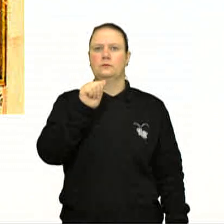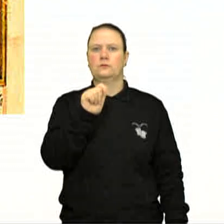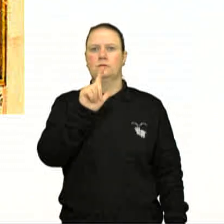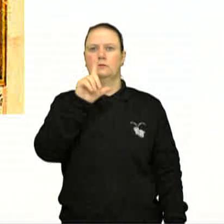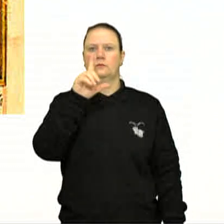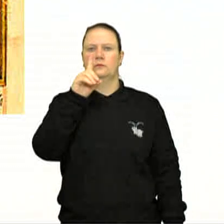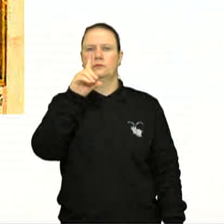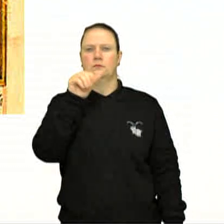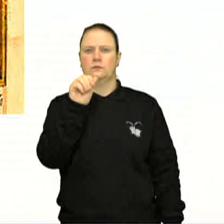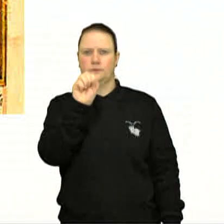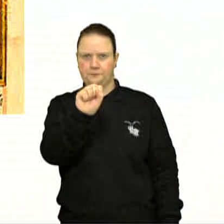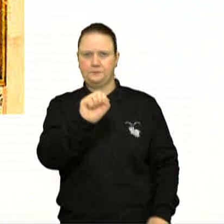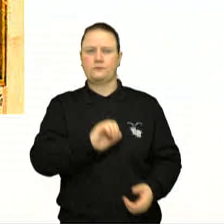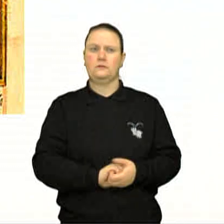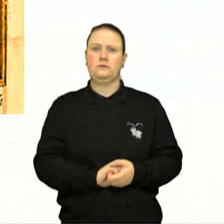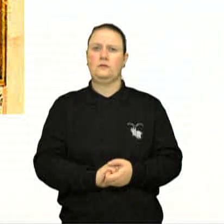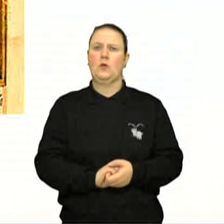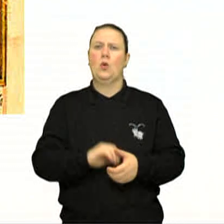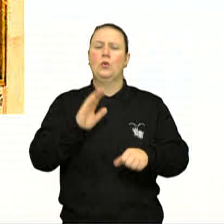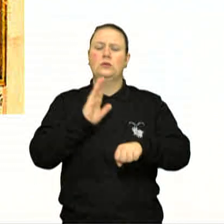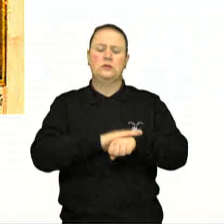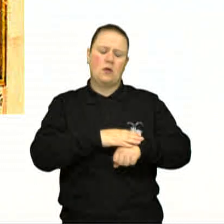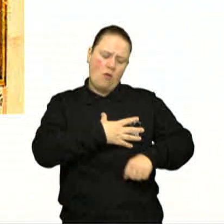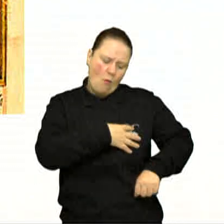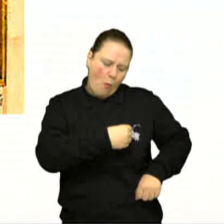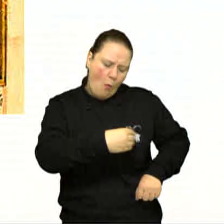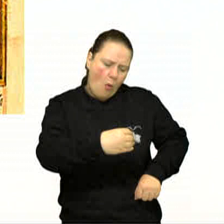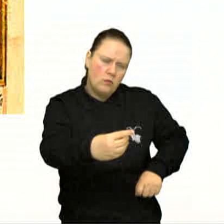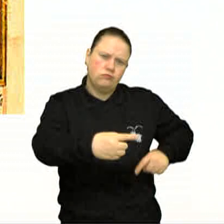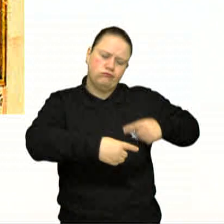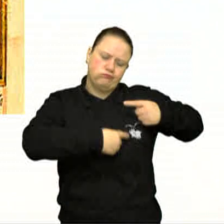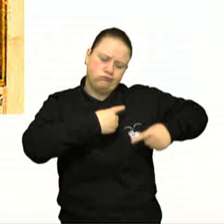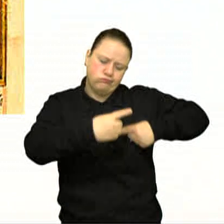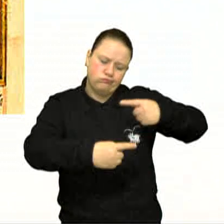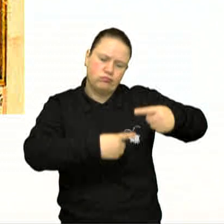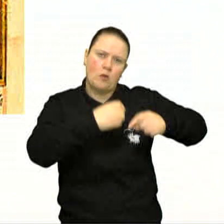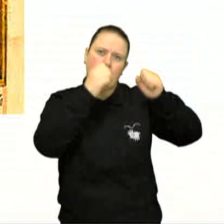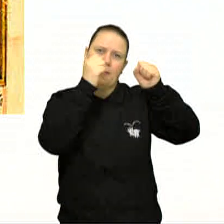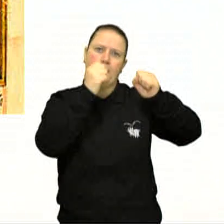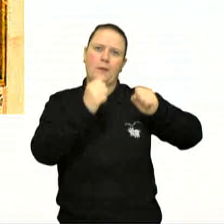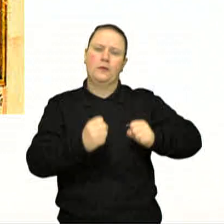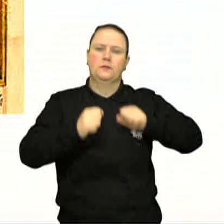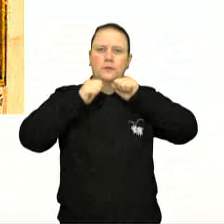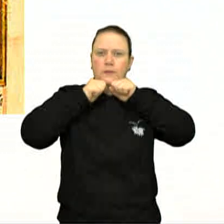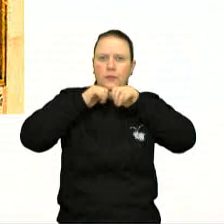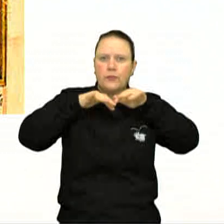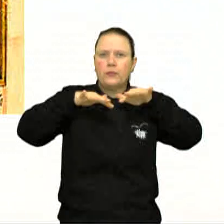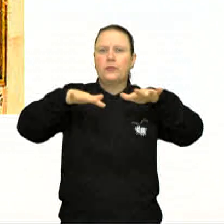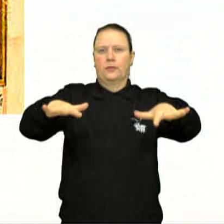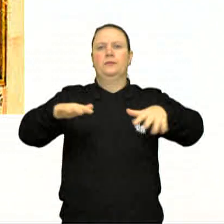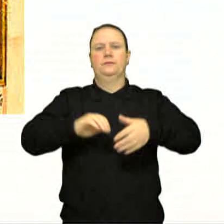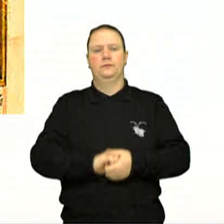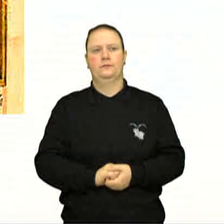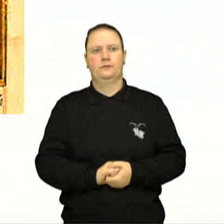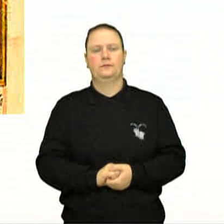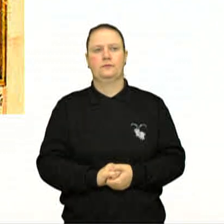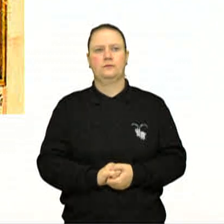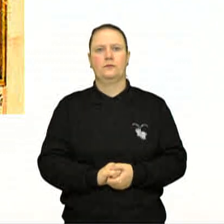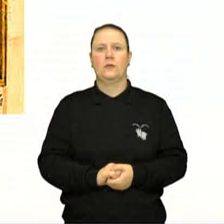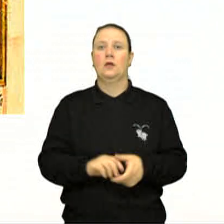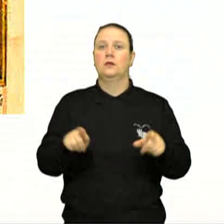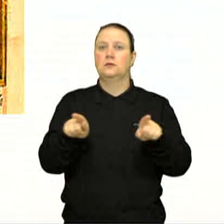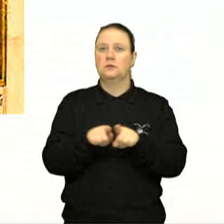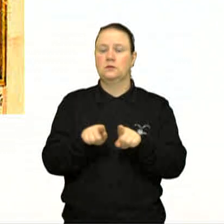geração ali que vai ficar muito tempo no poder. E esses vão expandir muito o Islã, tá bom, pessoal?